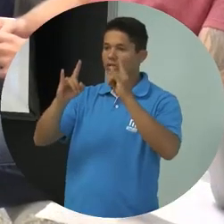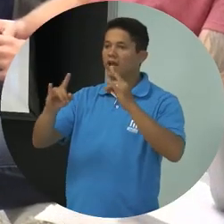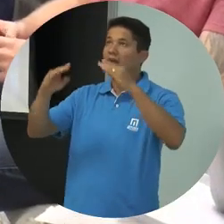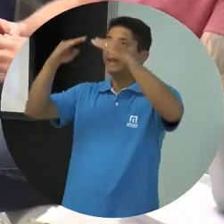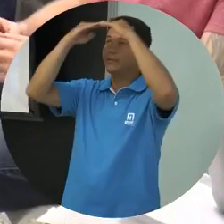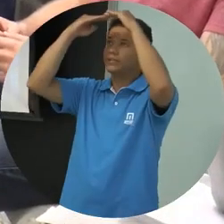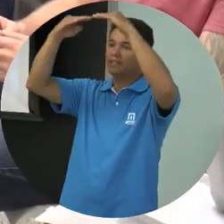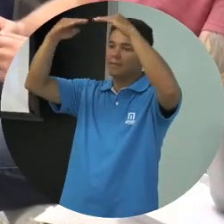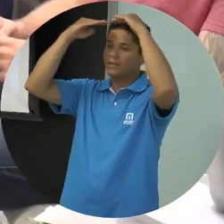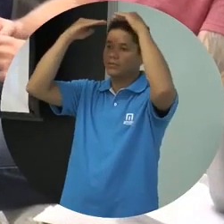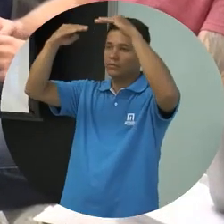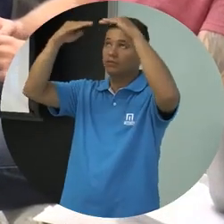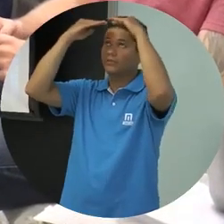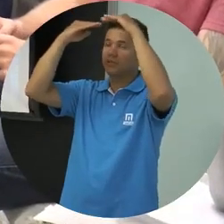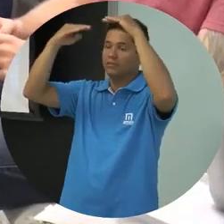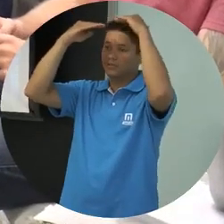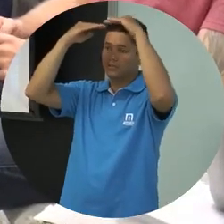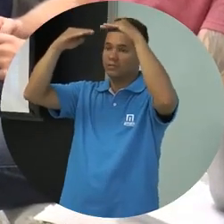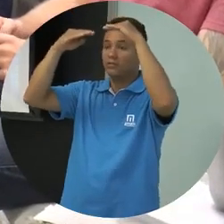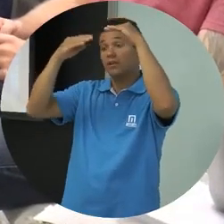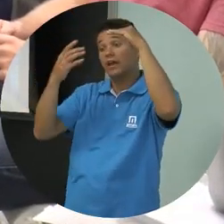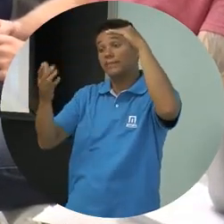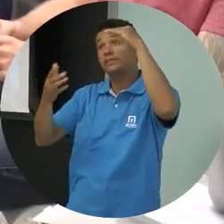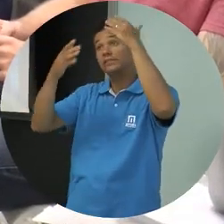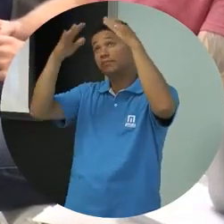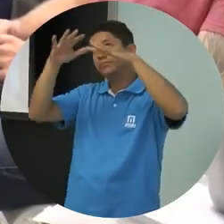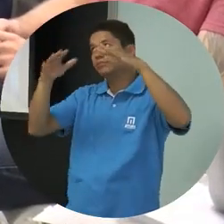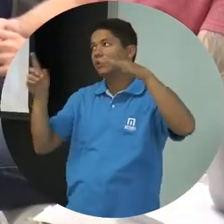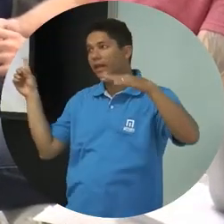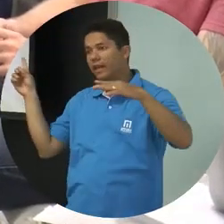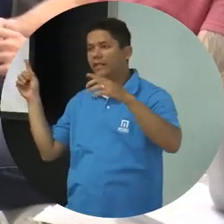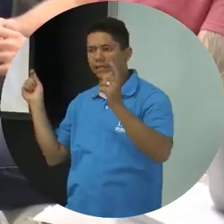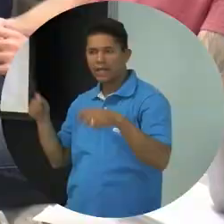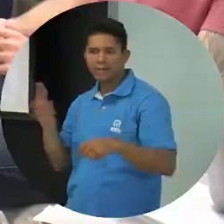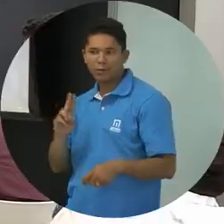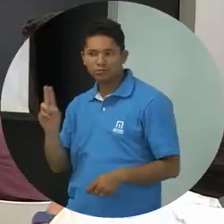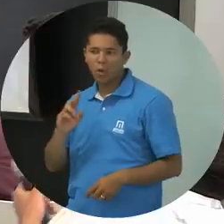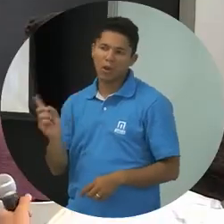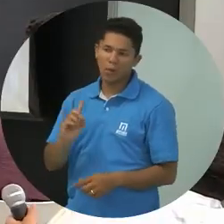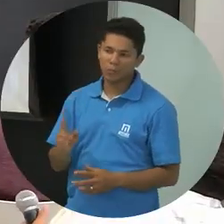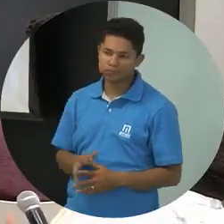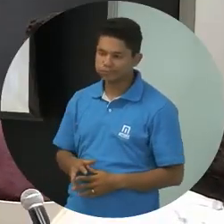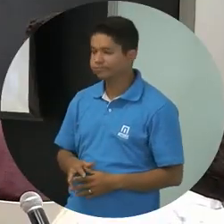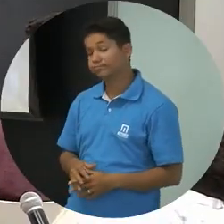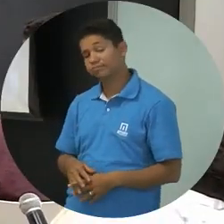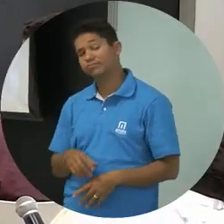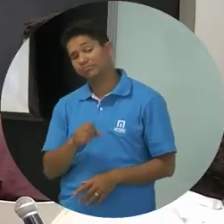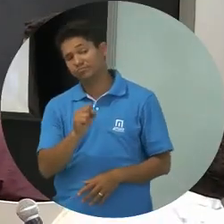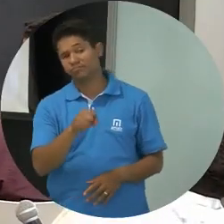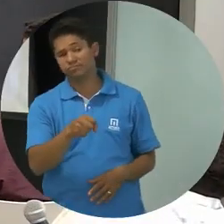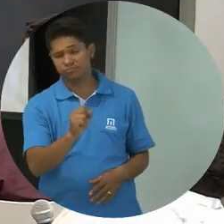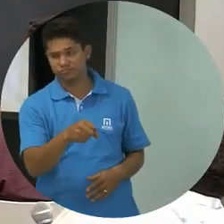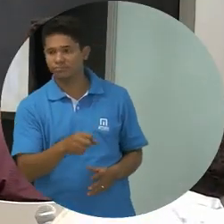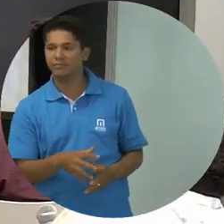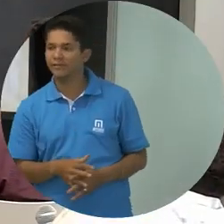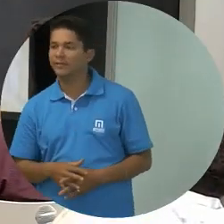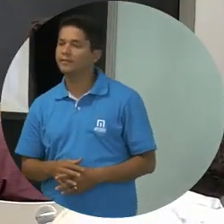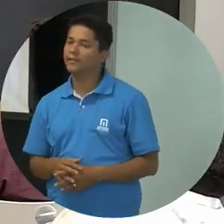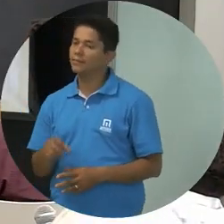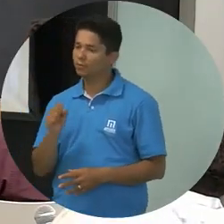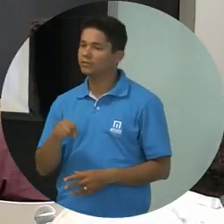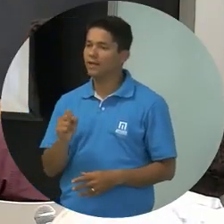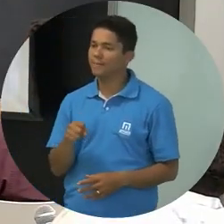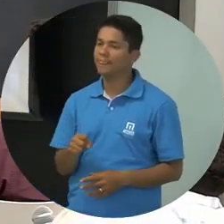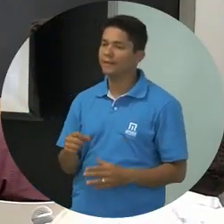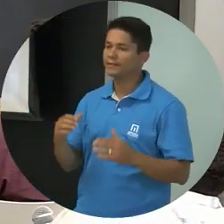gente tem que fazer essa demolição, e eu pensei nesse equipamento, aí se seria viável utilizar isso. Sim. O equipamento, tanto